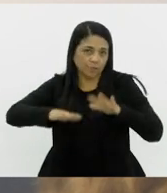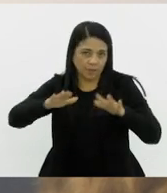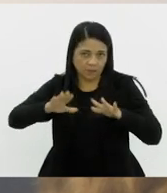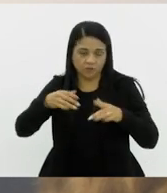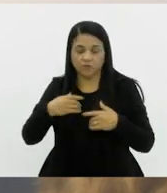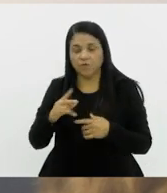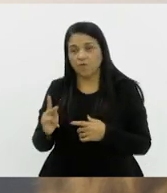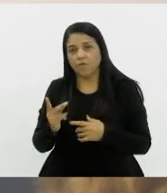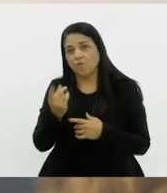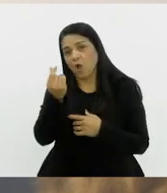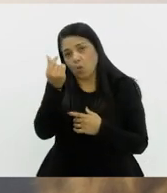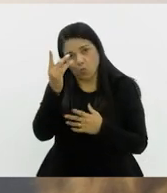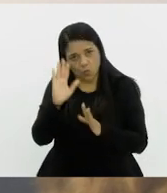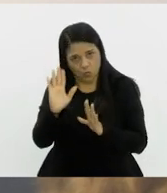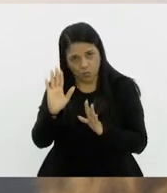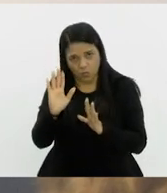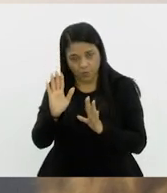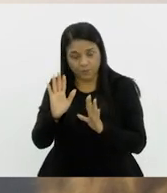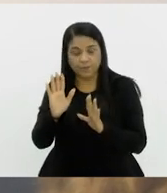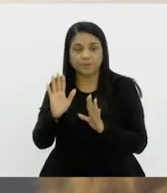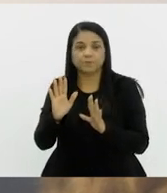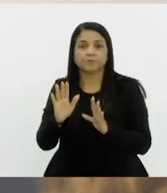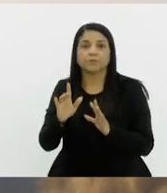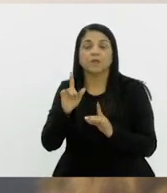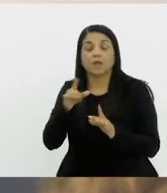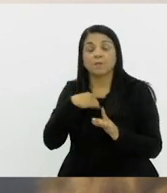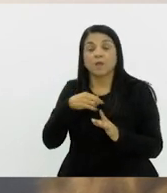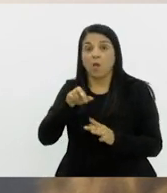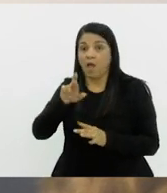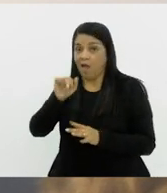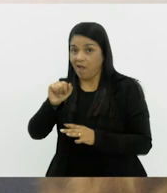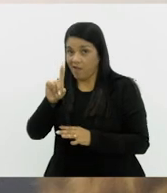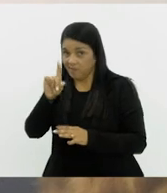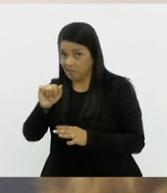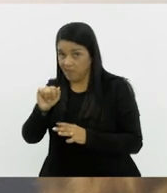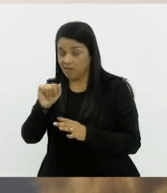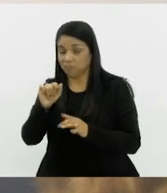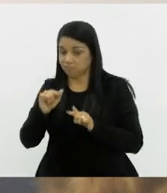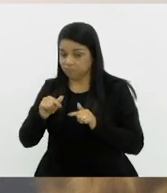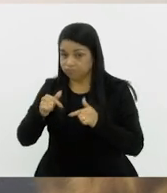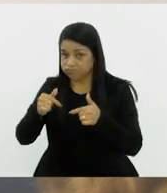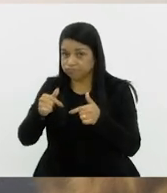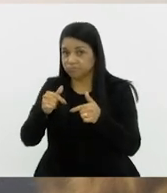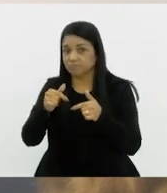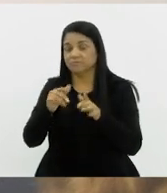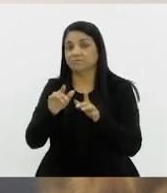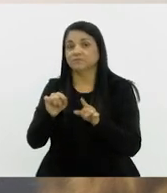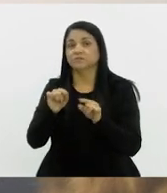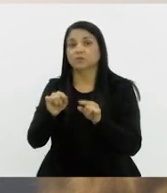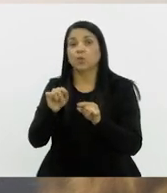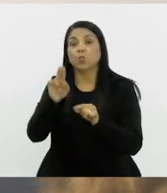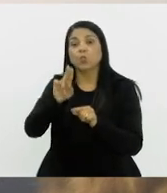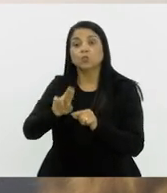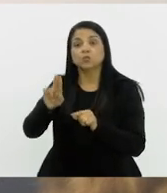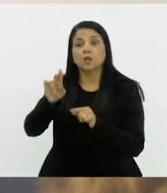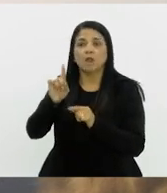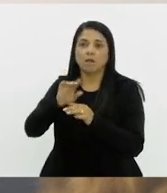radar. Mas não é só o radar. Para você ter o radar funcionando, por exemplo, como é que eu levo um radar lá para cima de